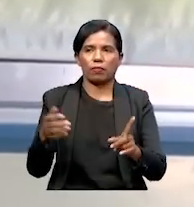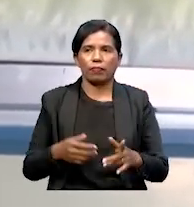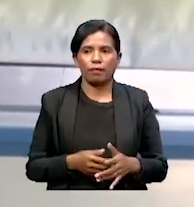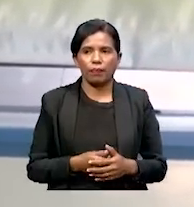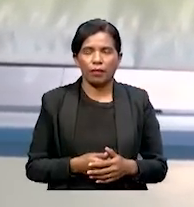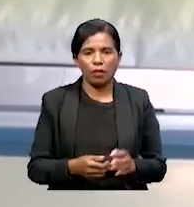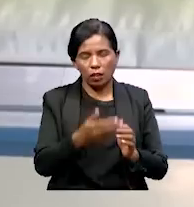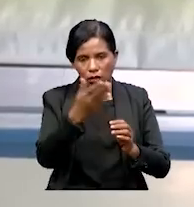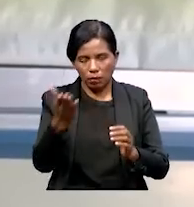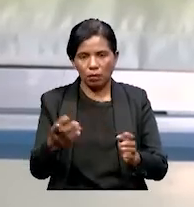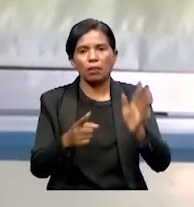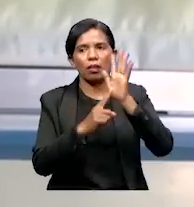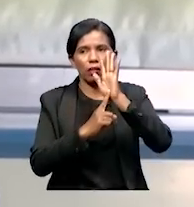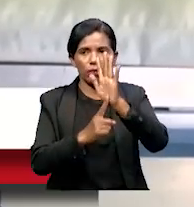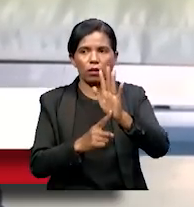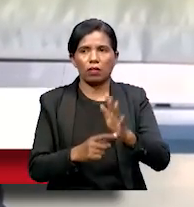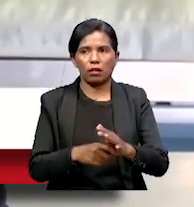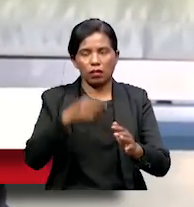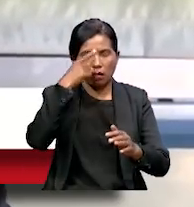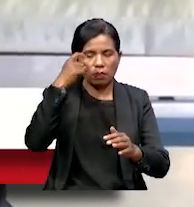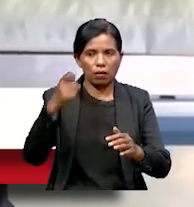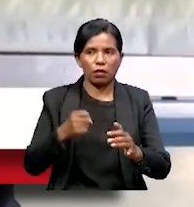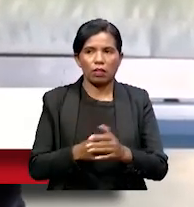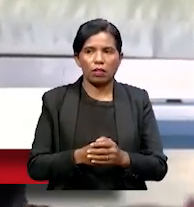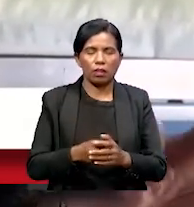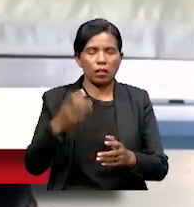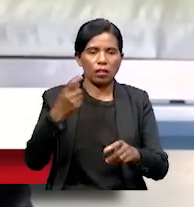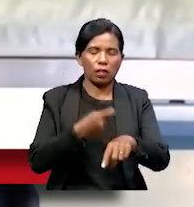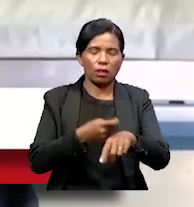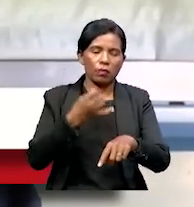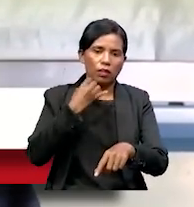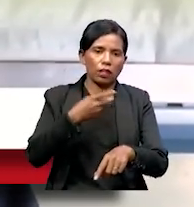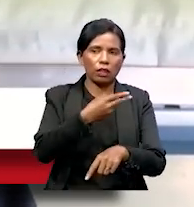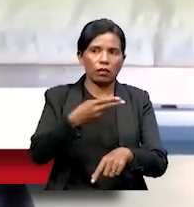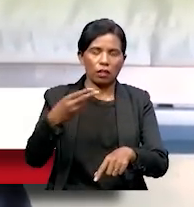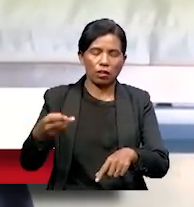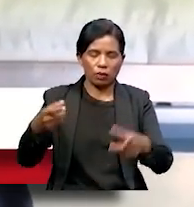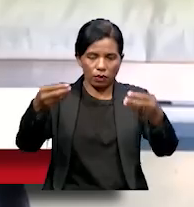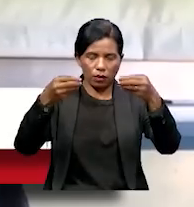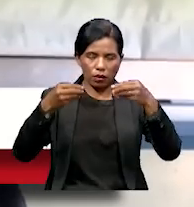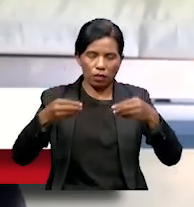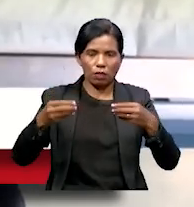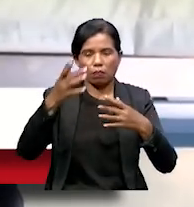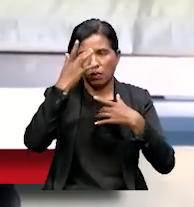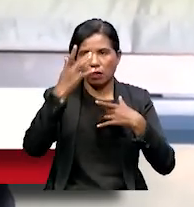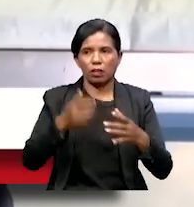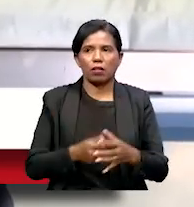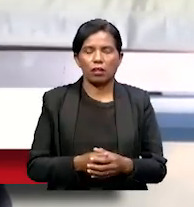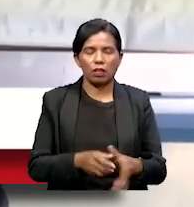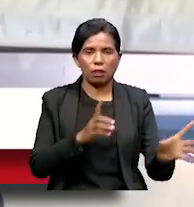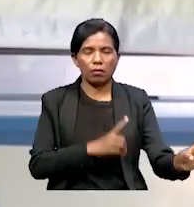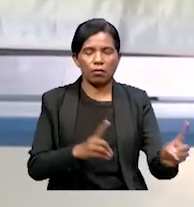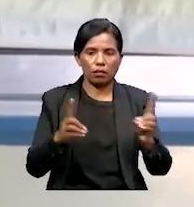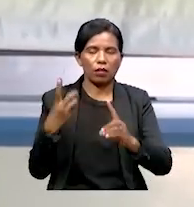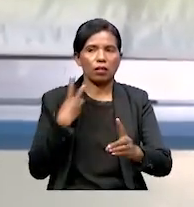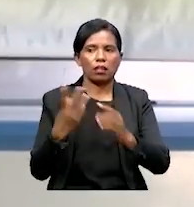Te vou ser a bela fossai. Tava na realidade de Indonésia, então Indonésia era hela boat morsa até nem a polícia para ela nem implementar nem hei ter